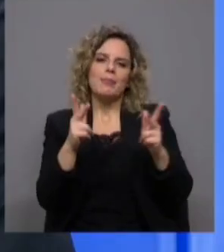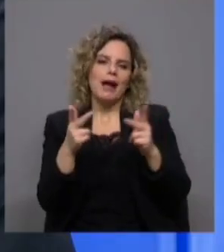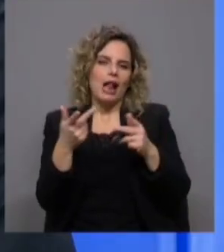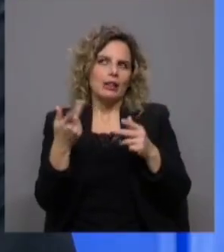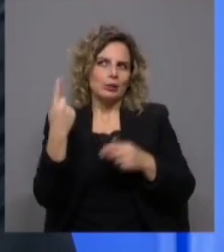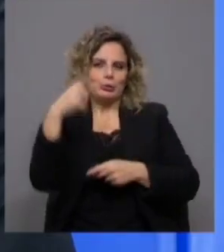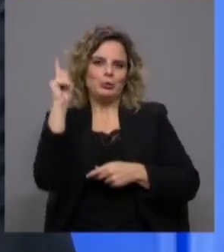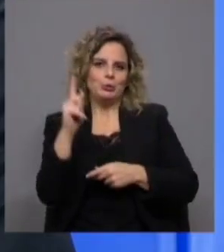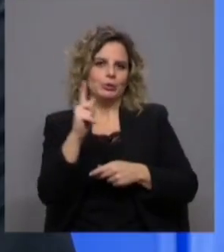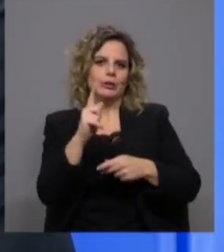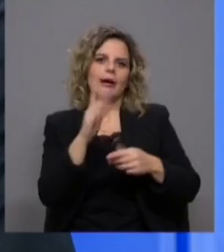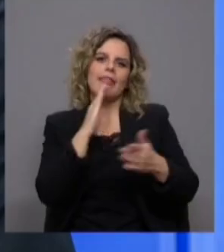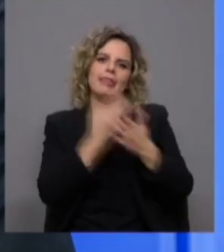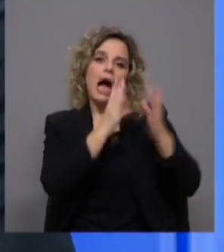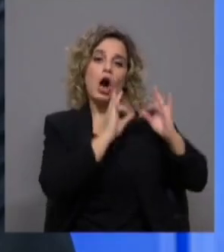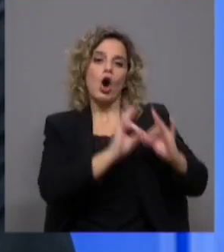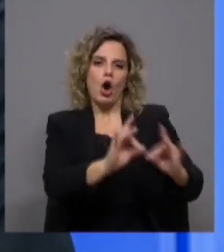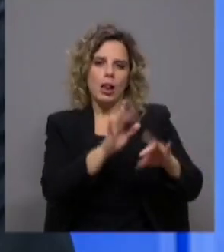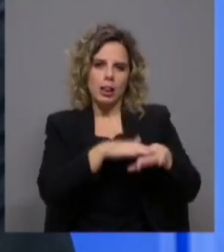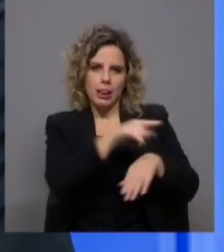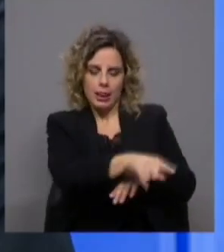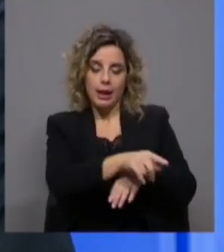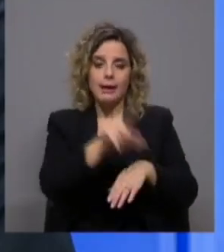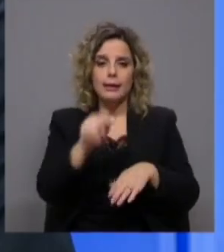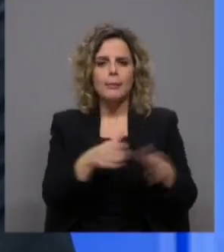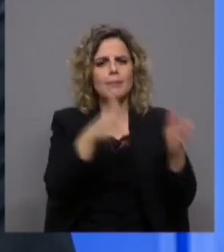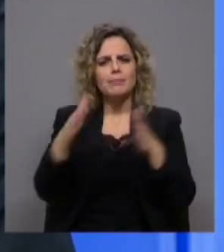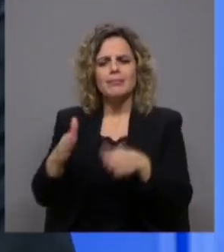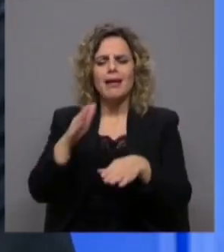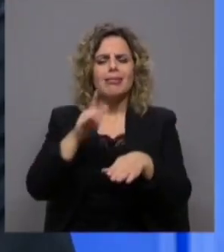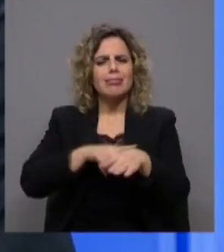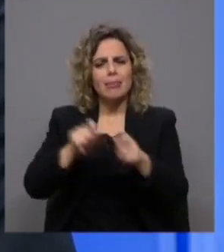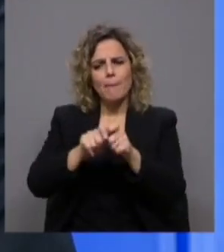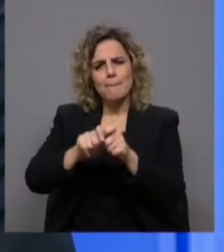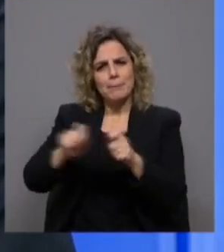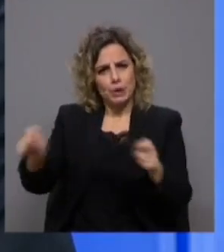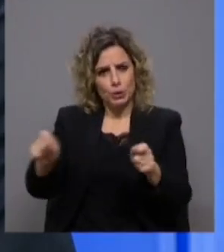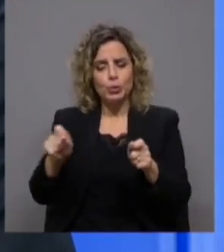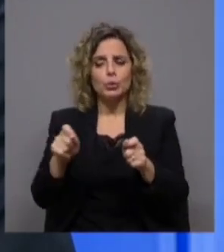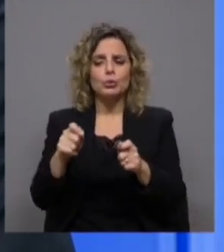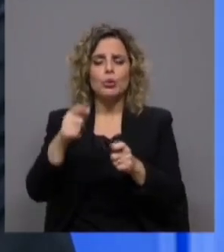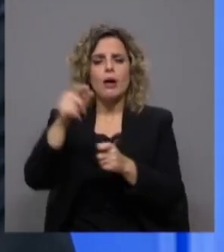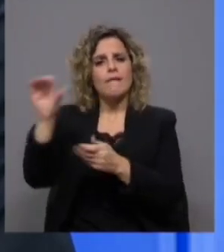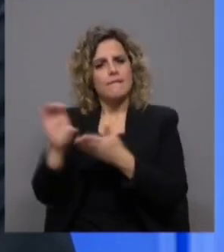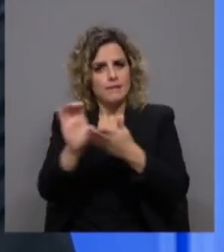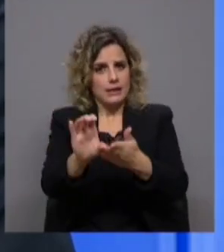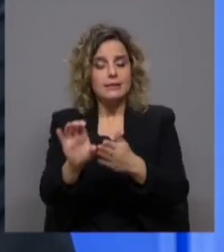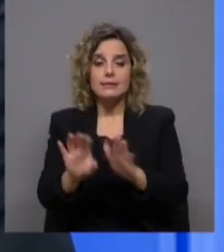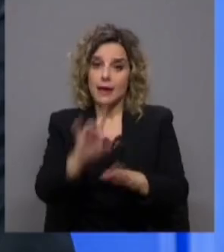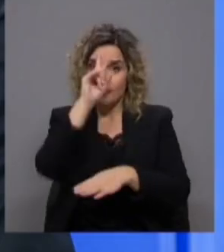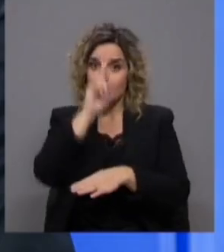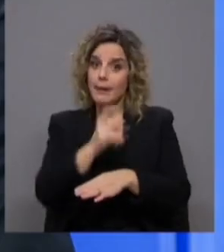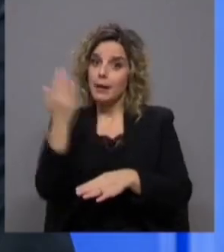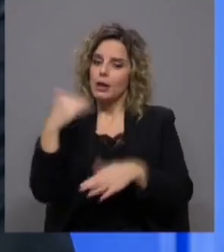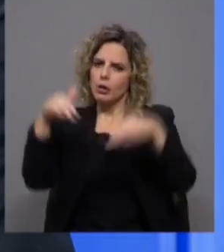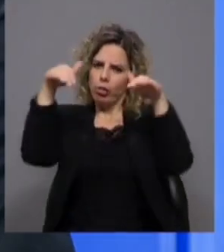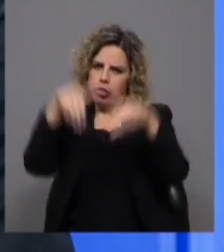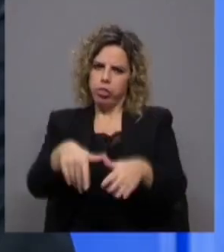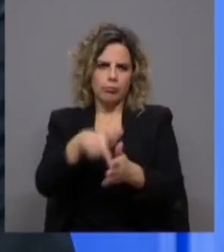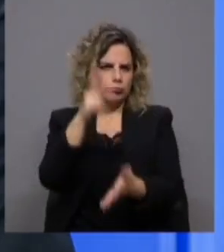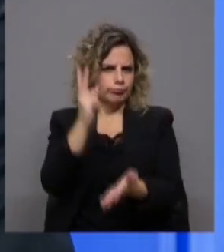tocam nos entendemos e nomeadamente a esse produto através ao financeira um período que recordo ocorre depois de uma bancarrota